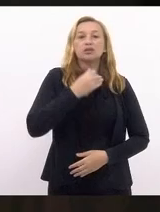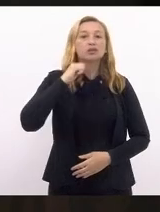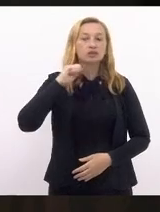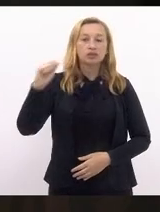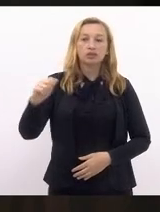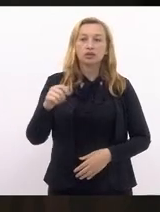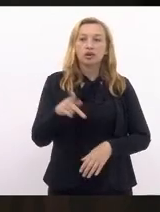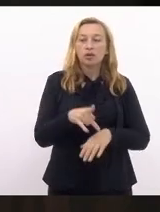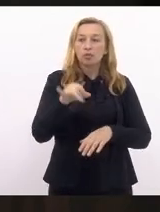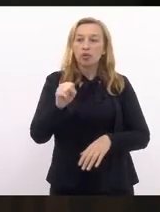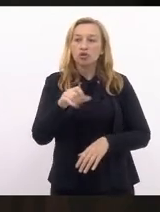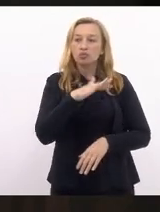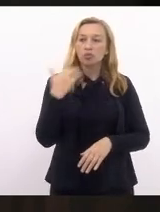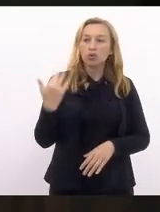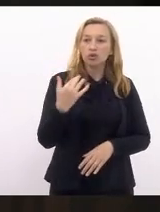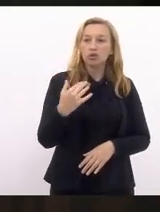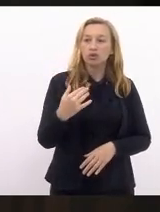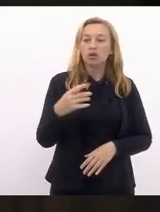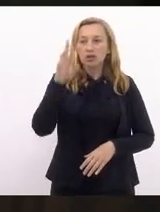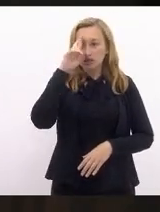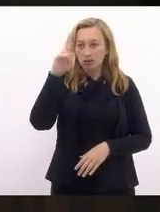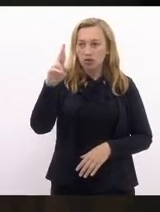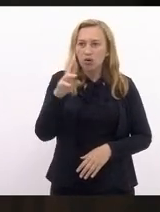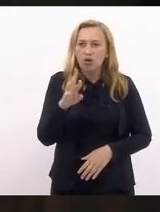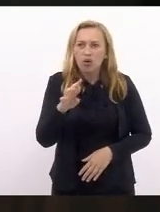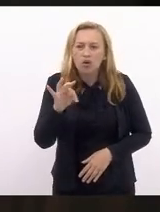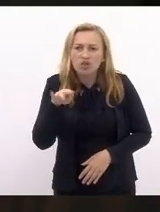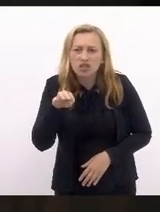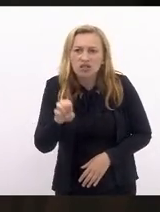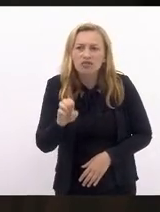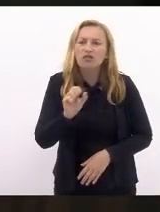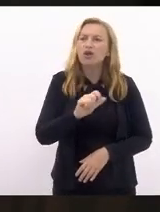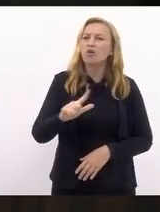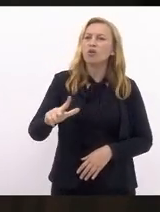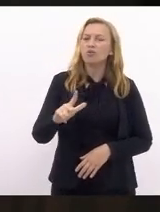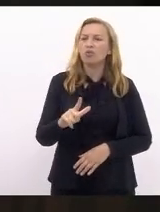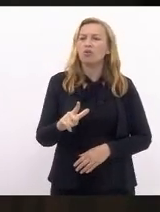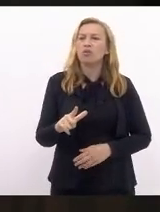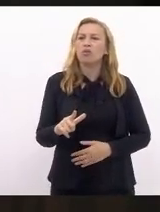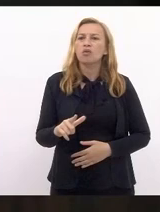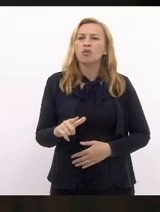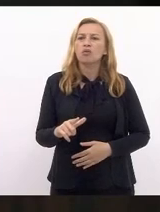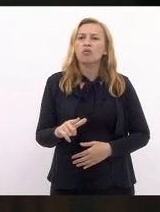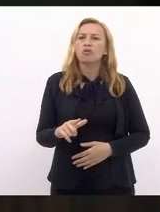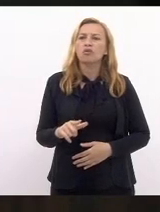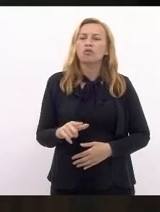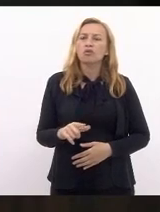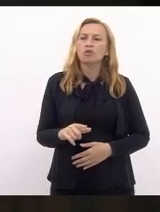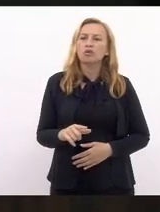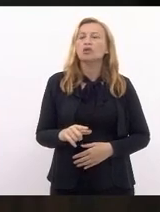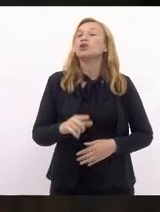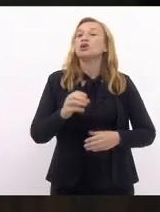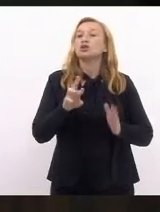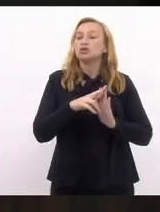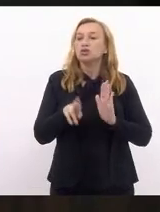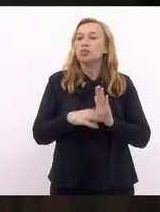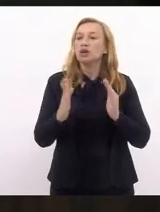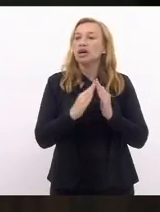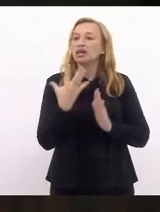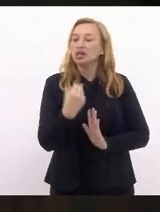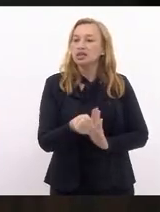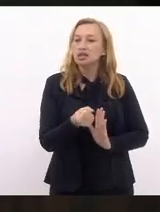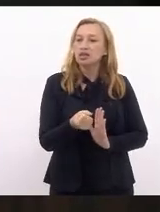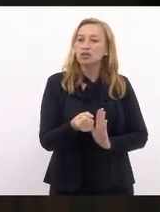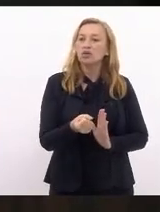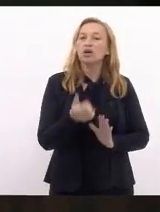diploma após morrem aos nós fizemos senhor rosiver Brasil Fonseca o parecer da comissão de normas internas e proposições